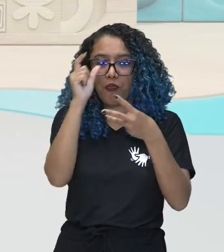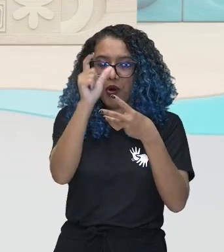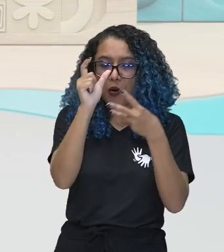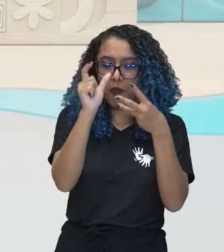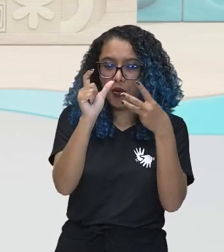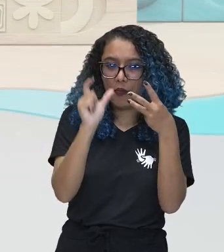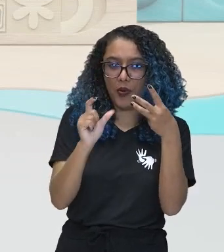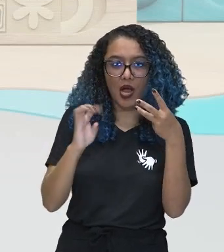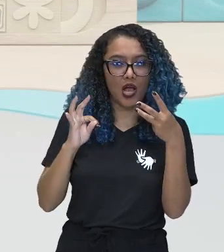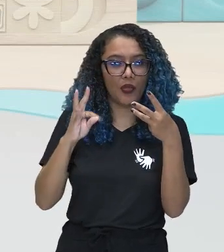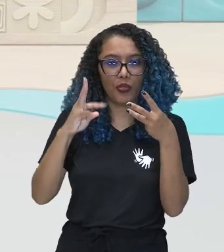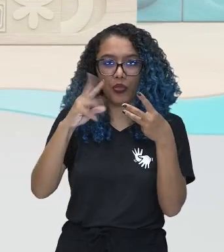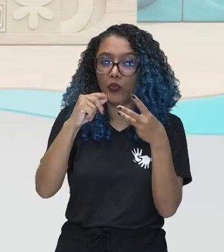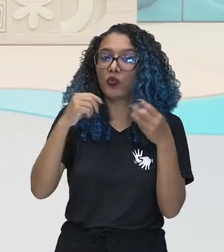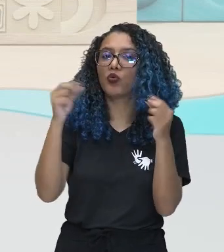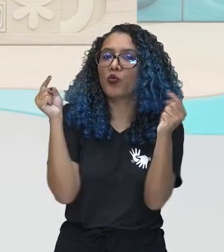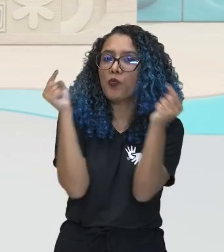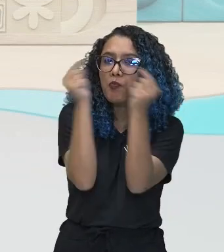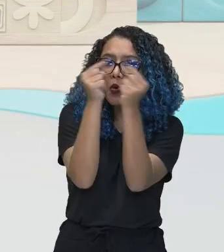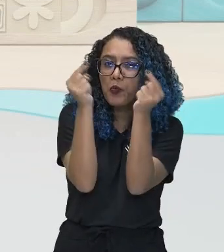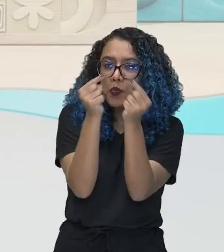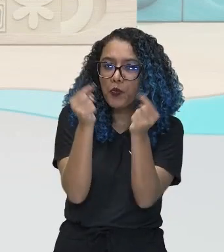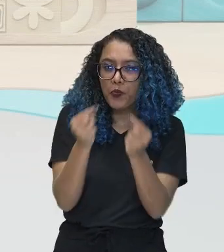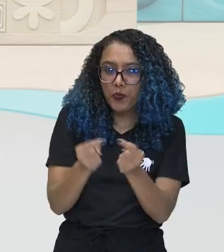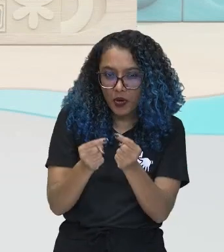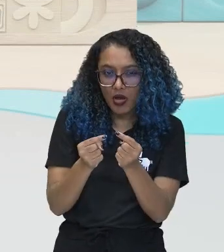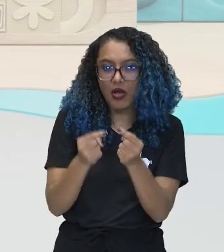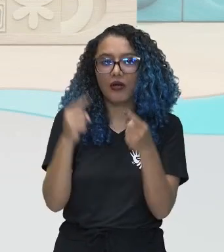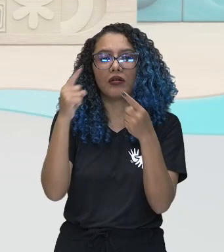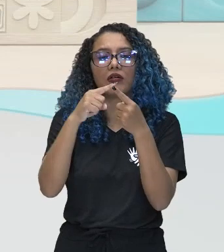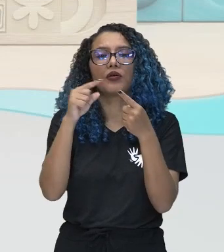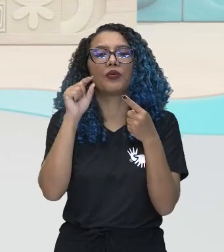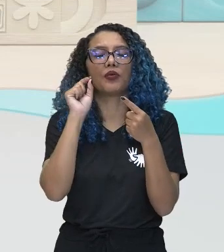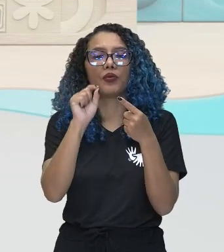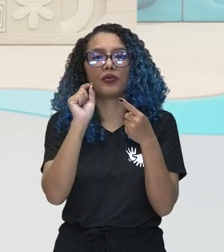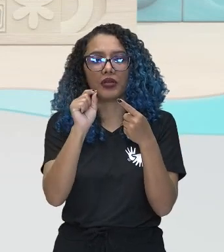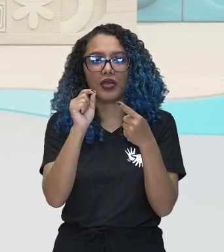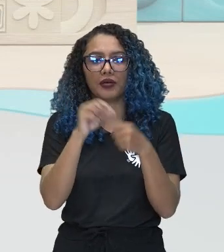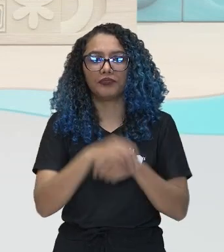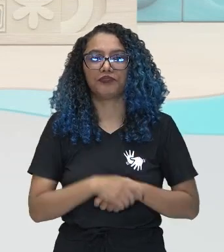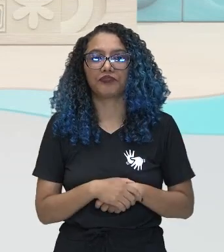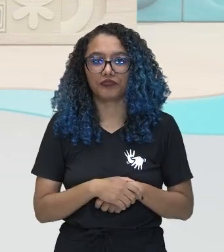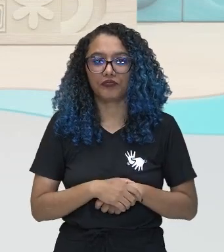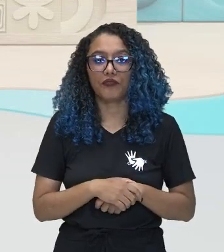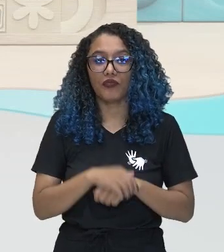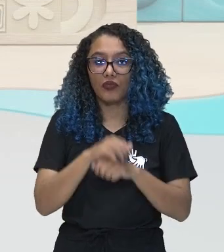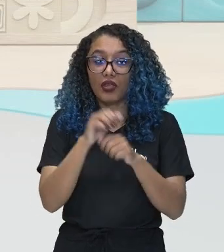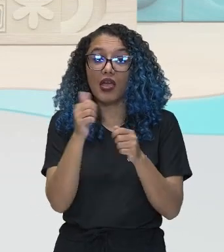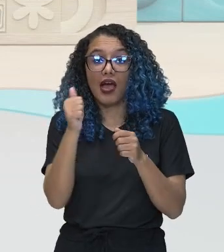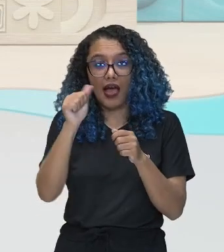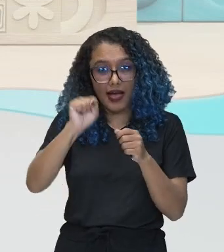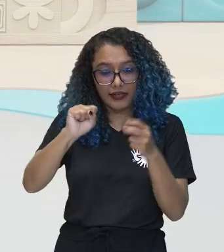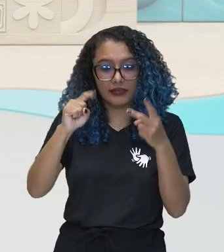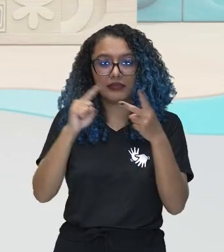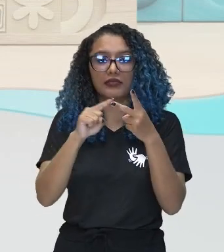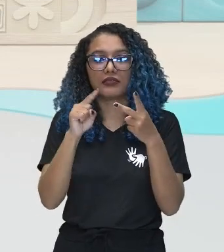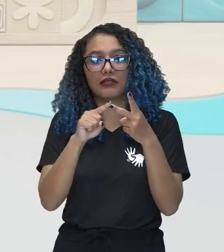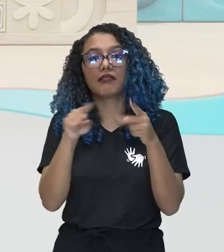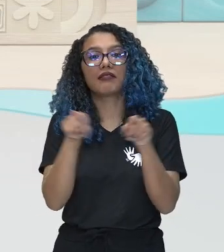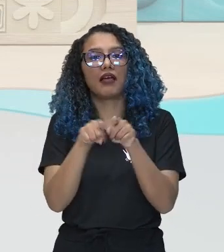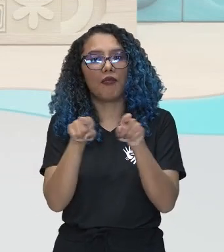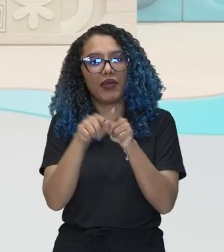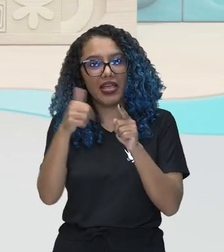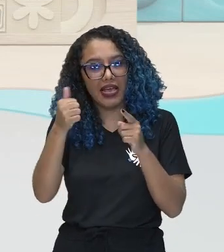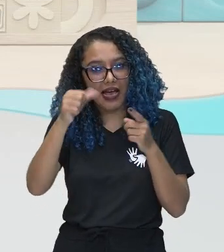O artigo está no plural, feminino, o numeral, duas, ok?